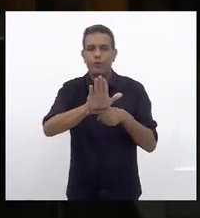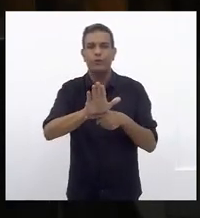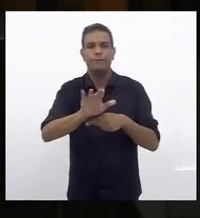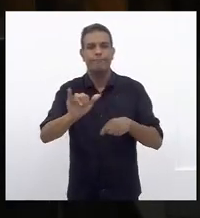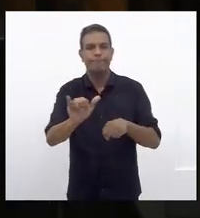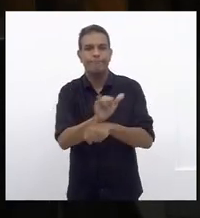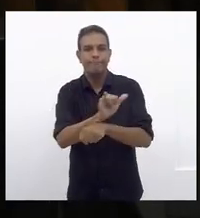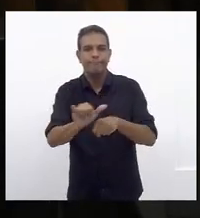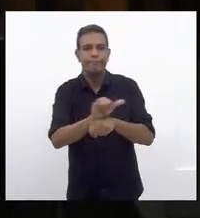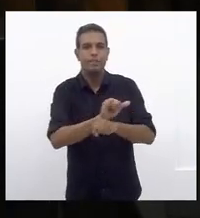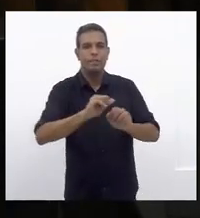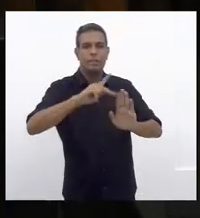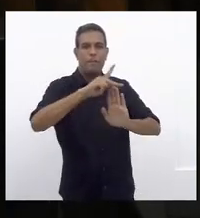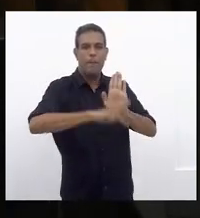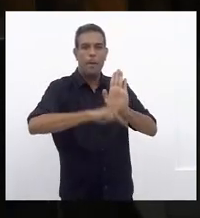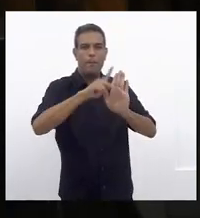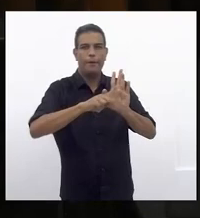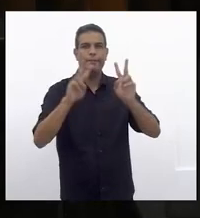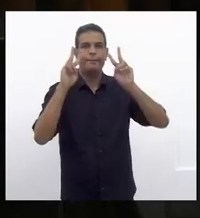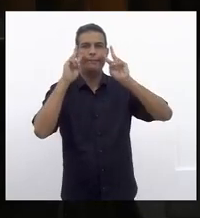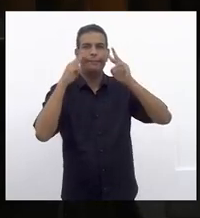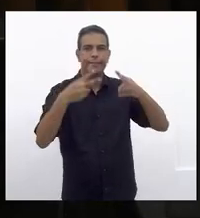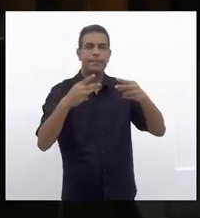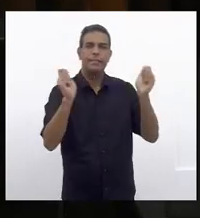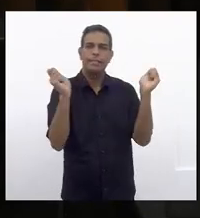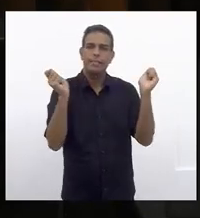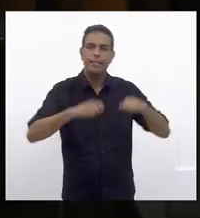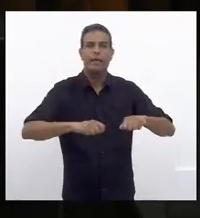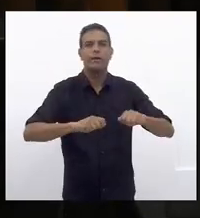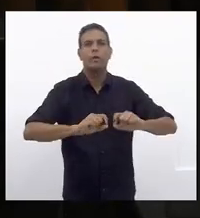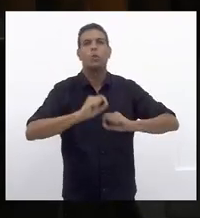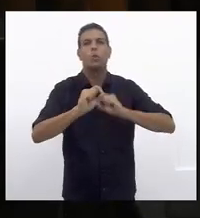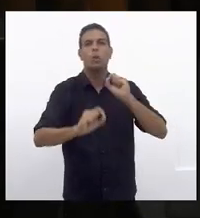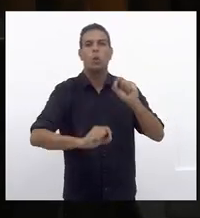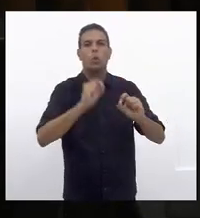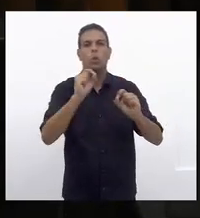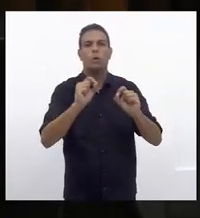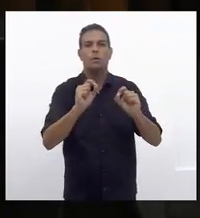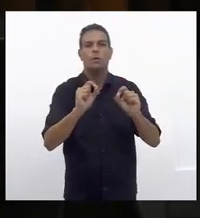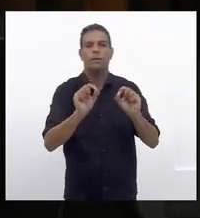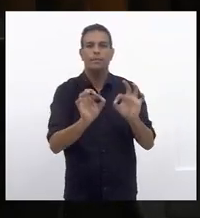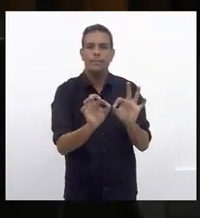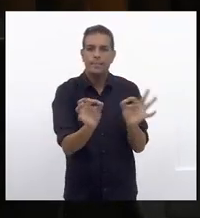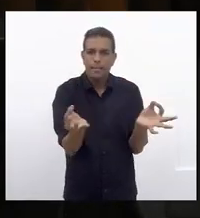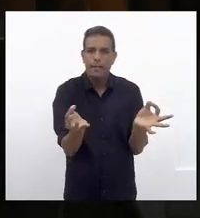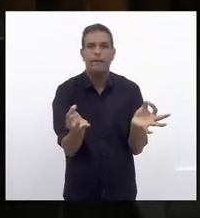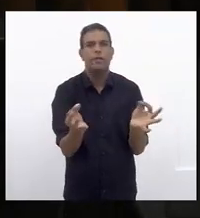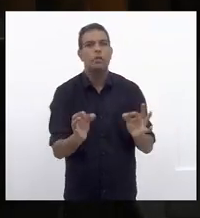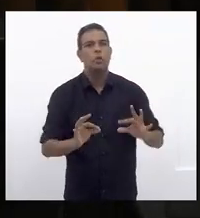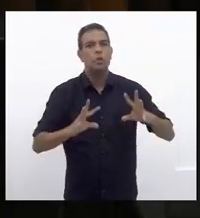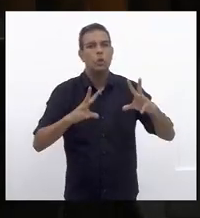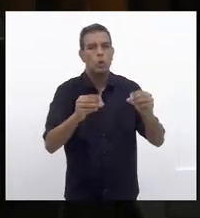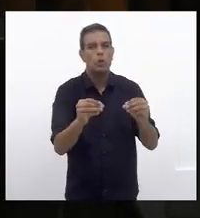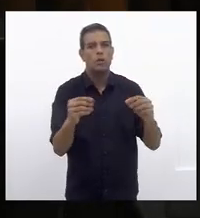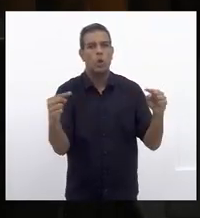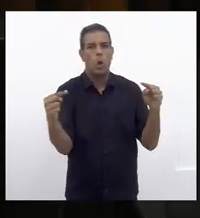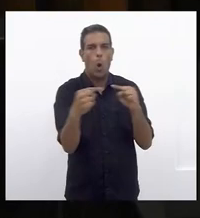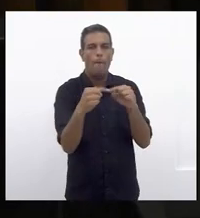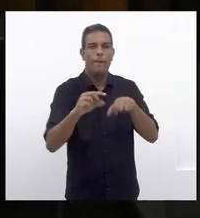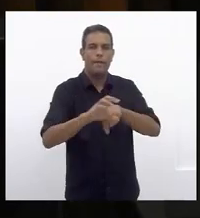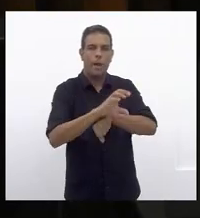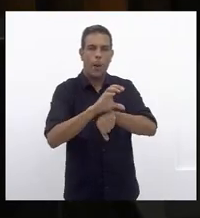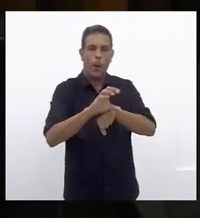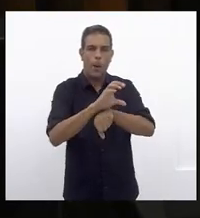para que o projeto merecesse o parecer simples de